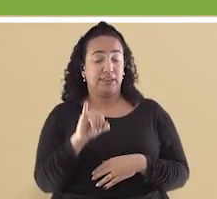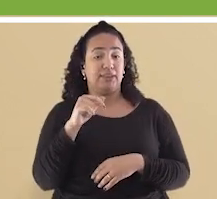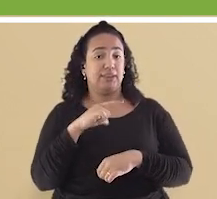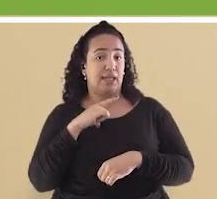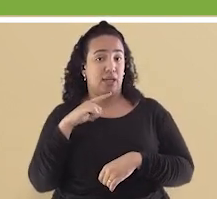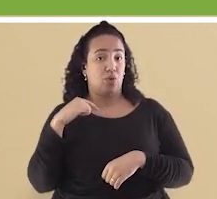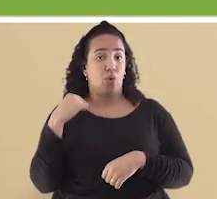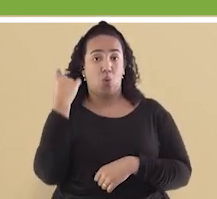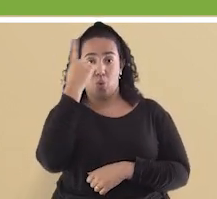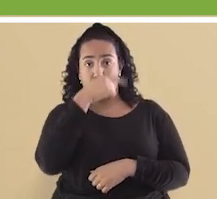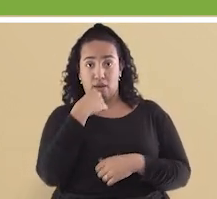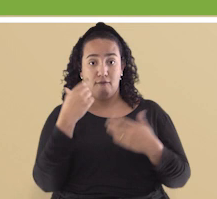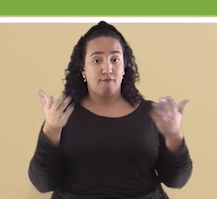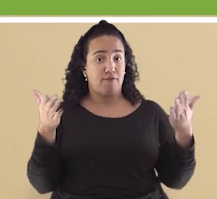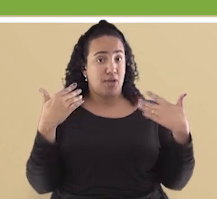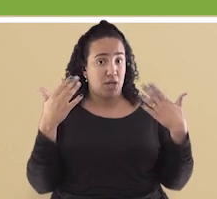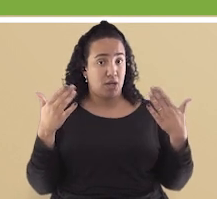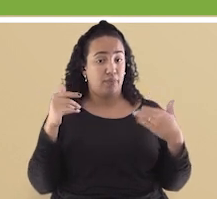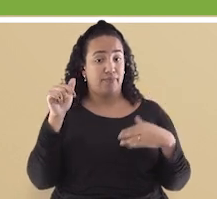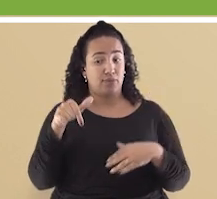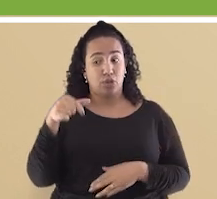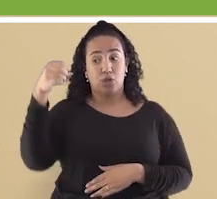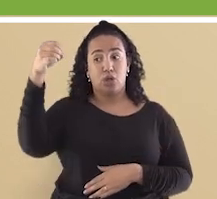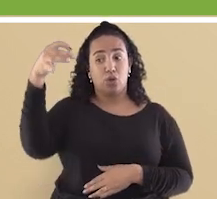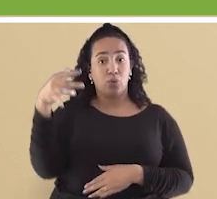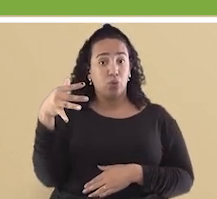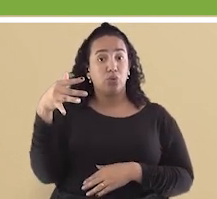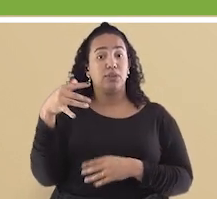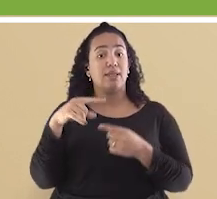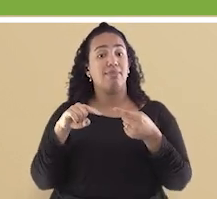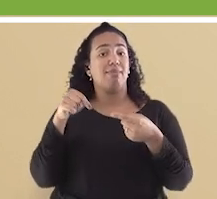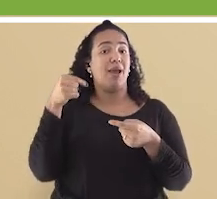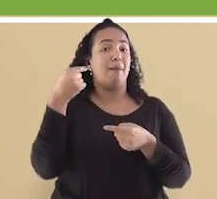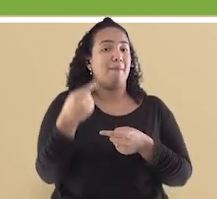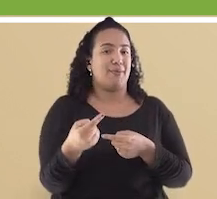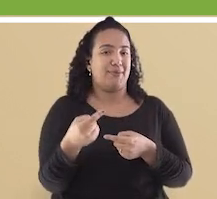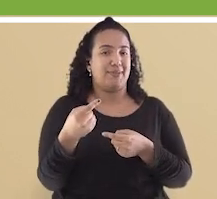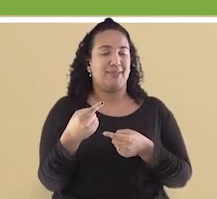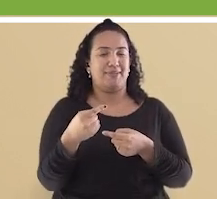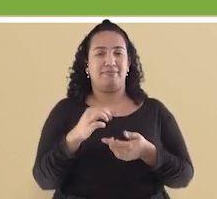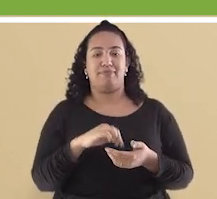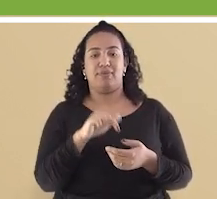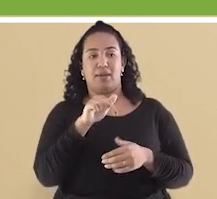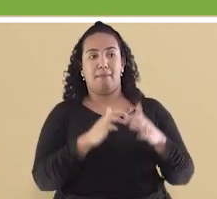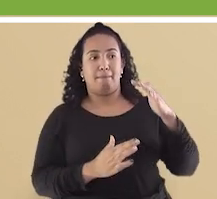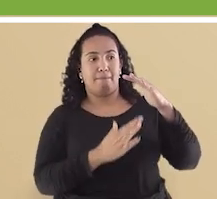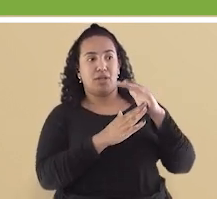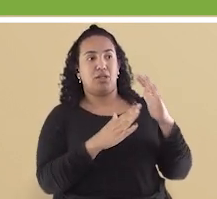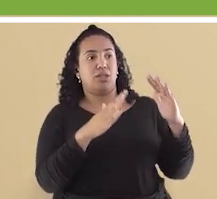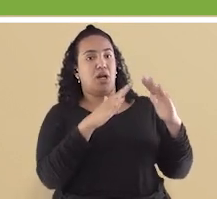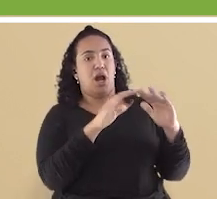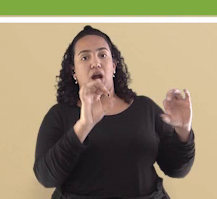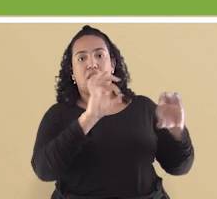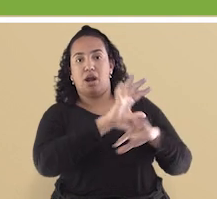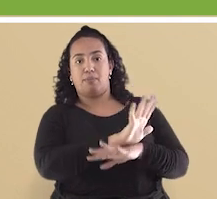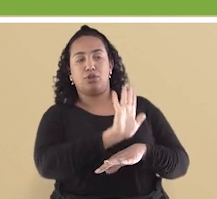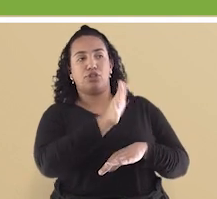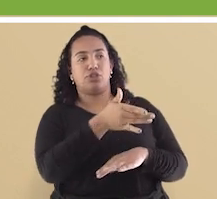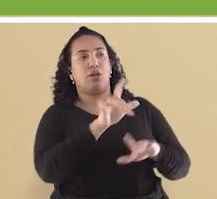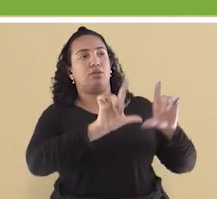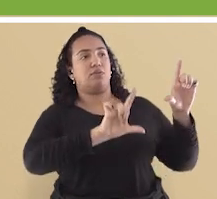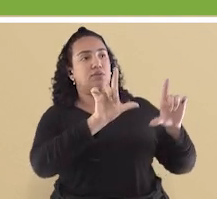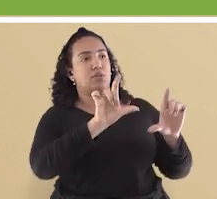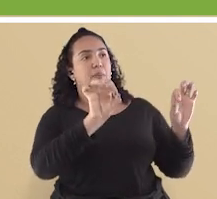e ruas só são ligadas mais tarde, quando o pico de consumo residencial já passou, ou seja, a galera já chegou em casa, ligou TV,